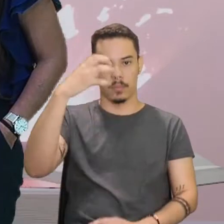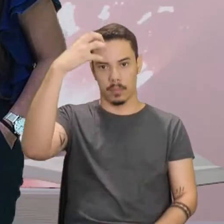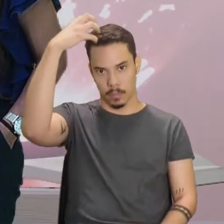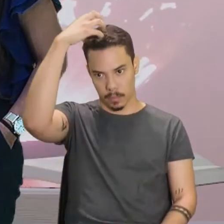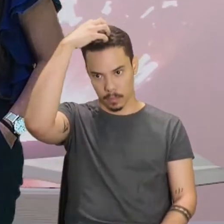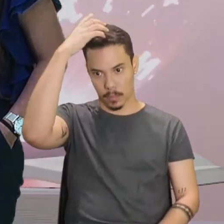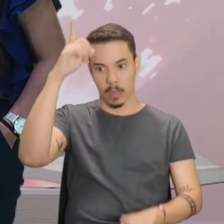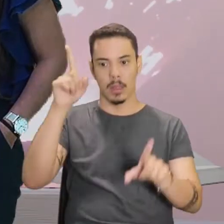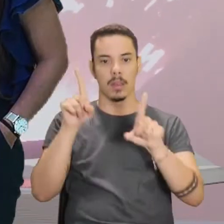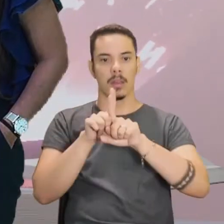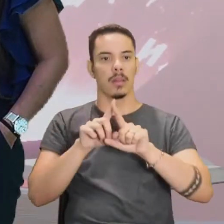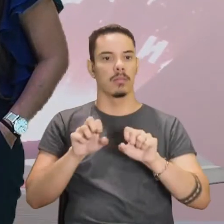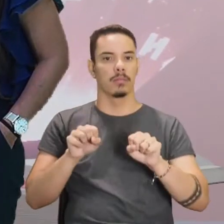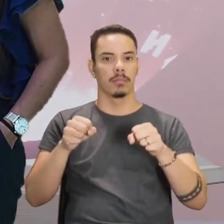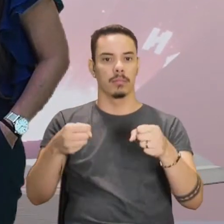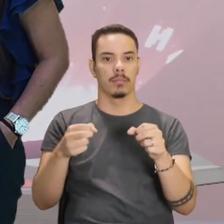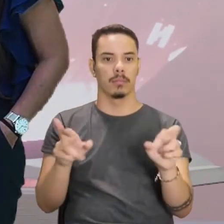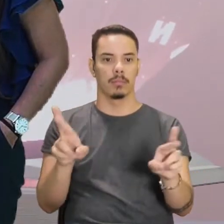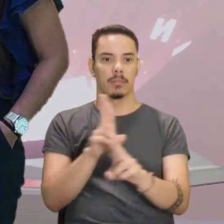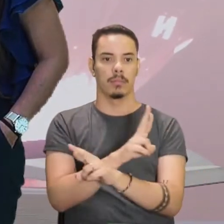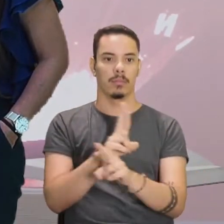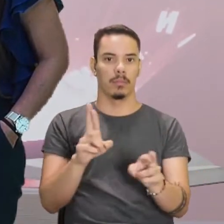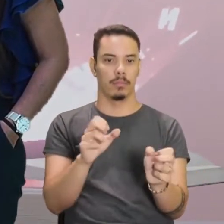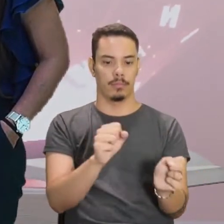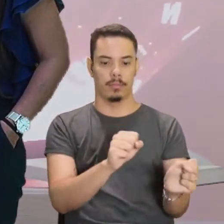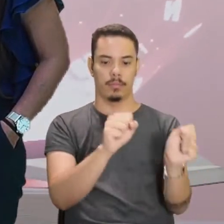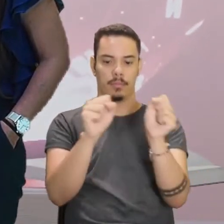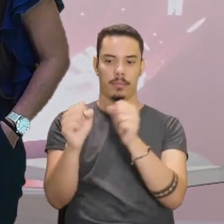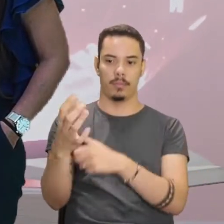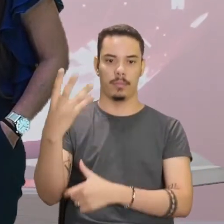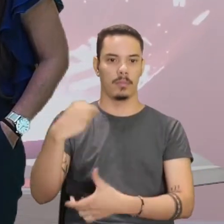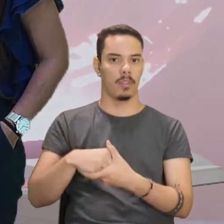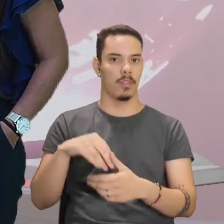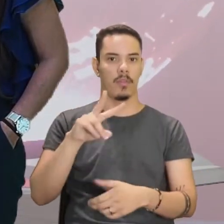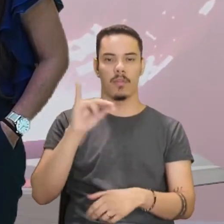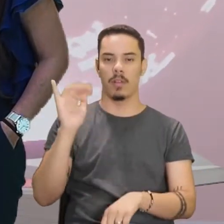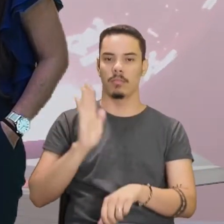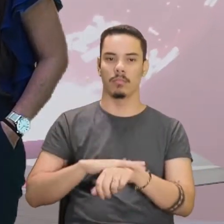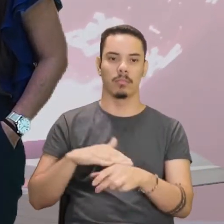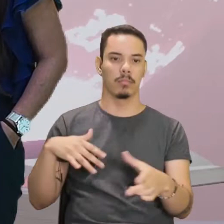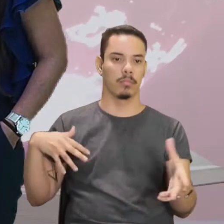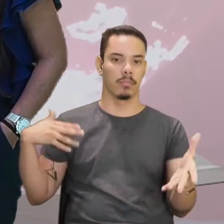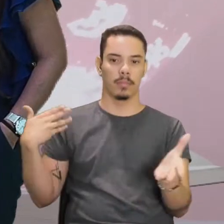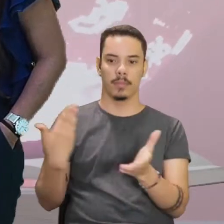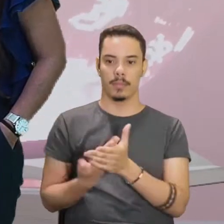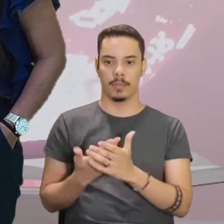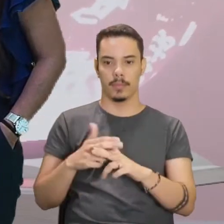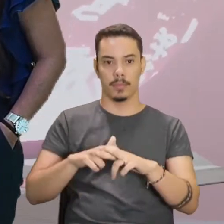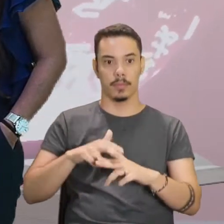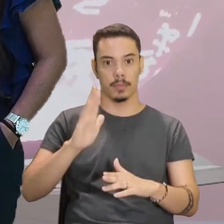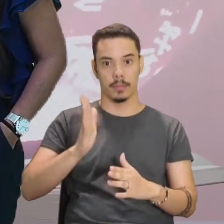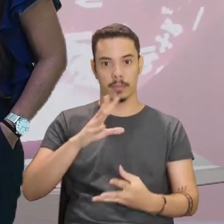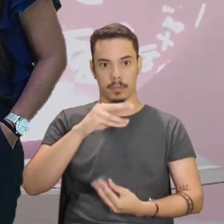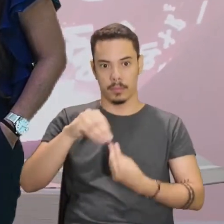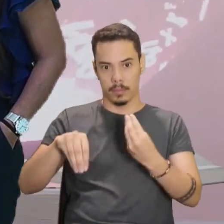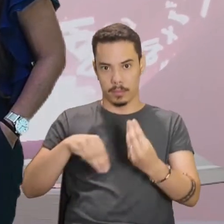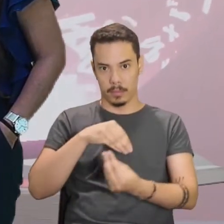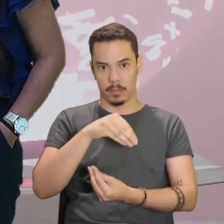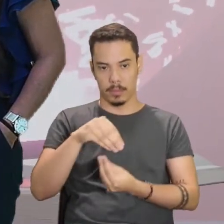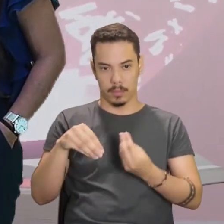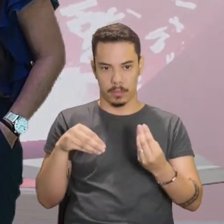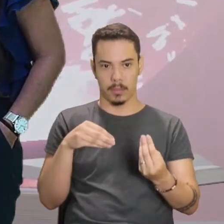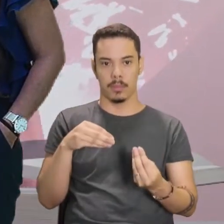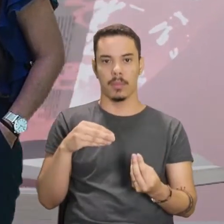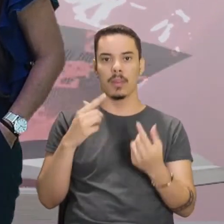ali, por força das relações de poder, ficarão por muito tempo. E aí a gente já vai misturar